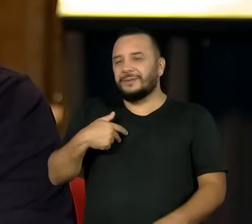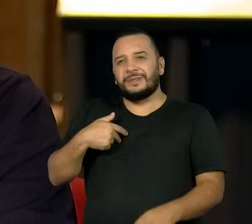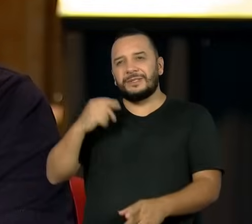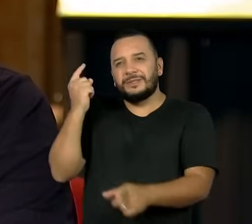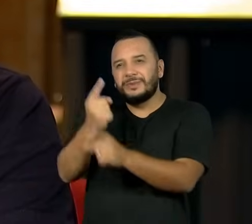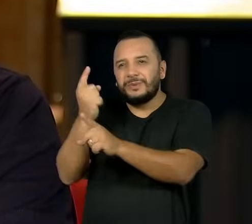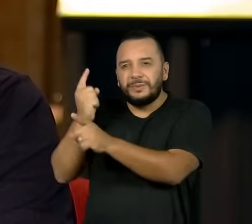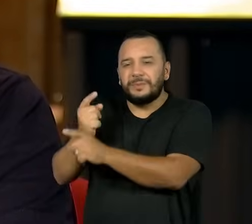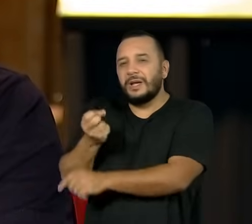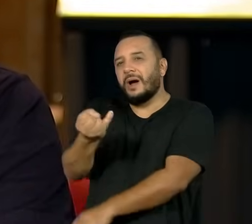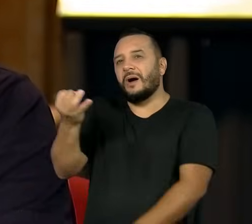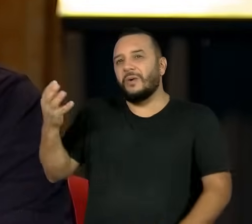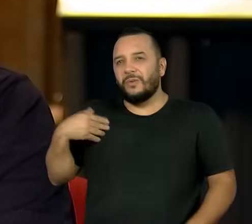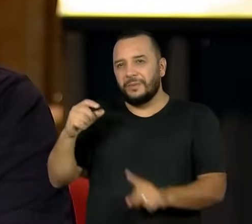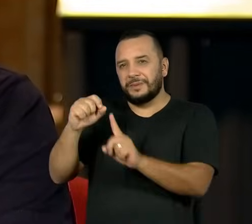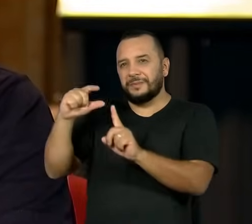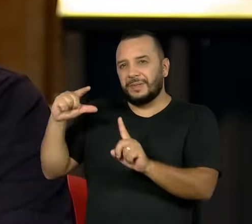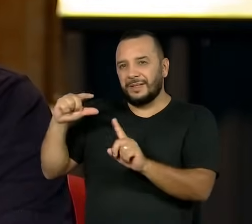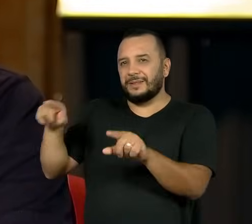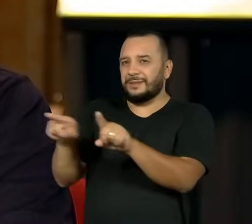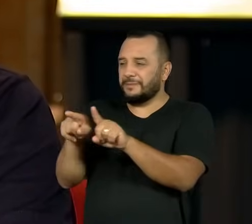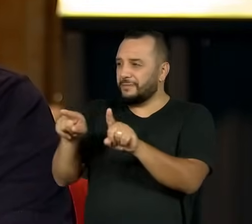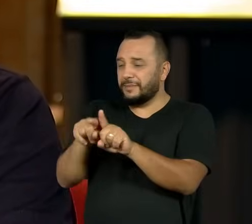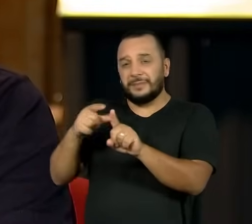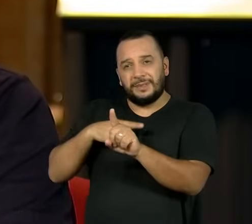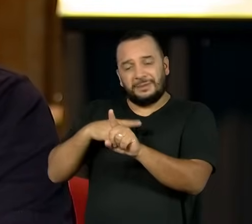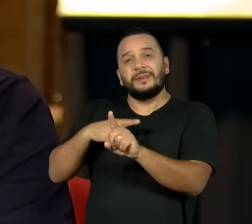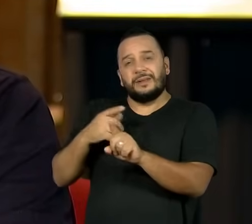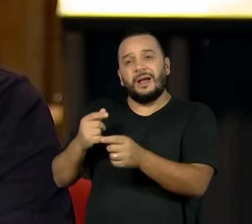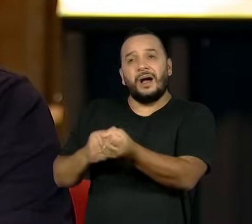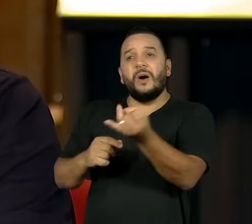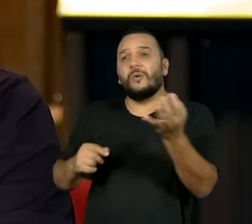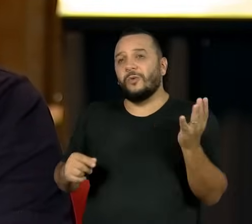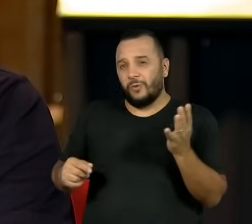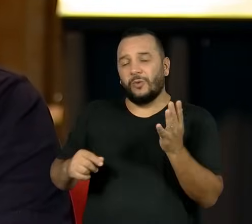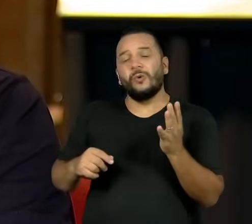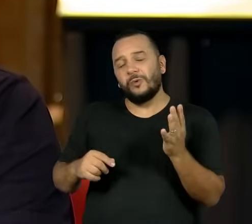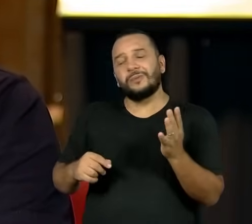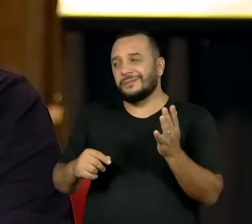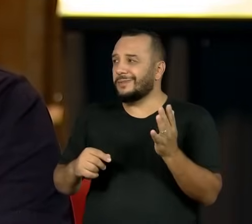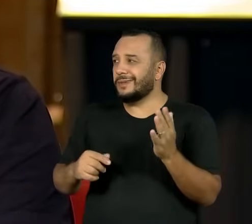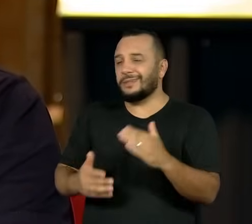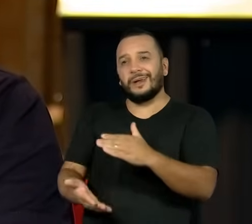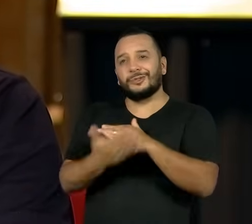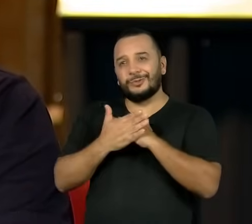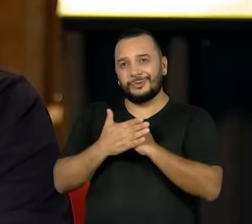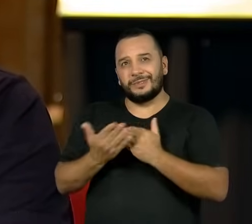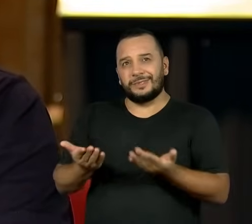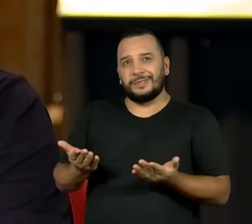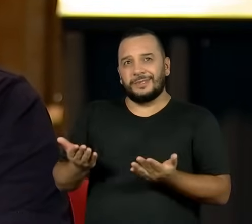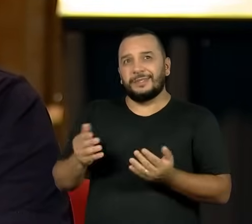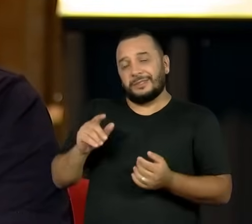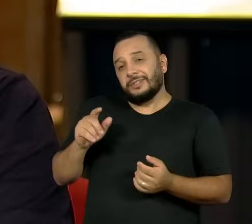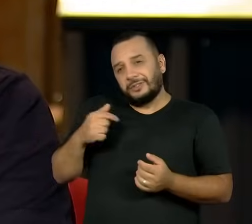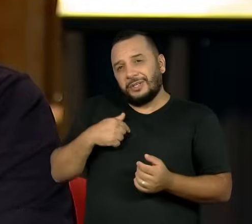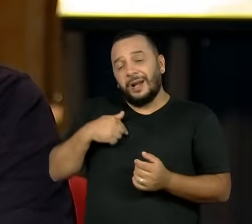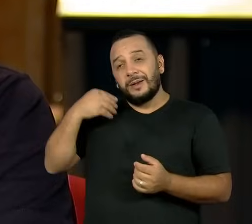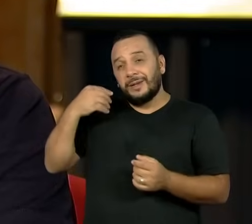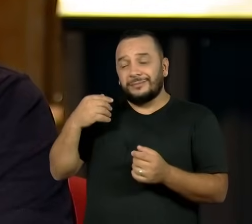algumas propriedades que algumas plantas podem conferir. Não é trivial, tá? Uma experiência com a substância psicodélica.